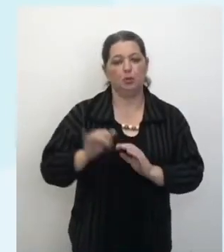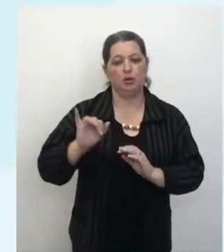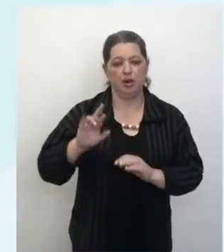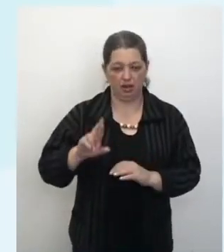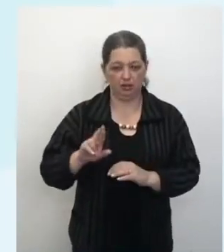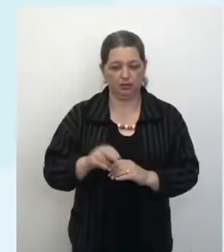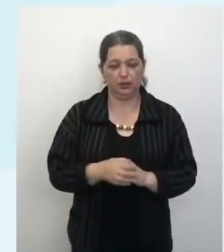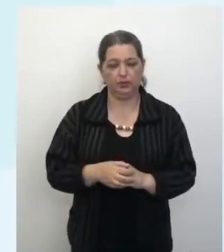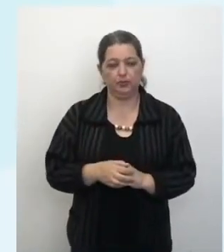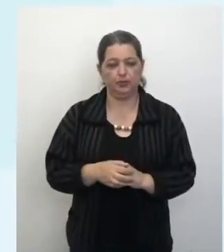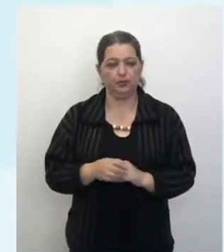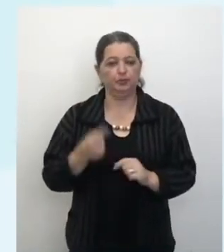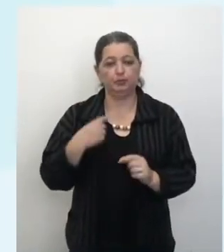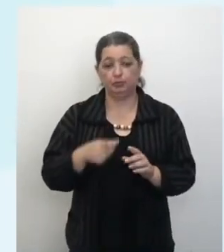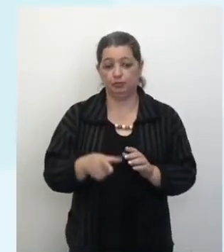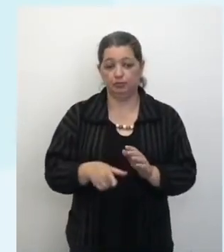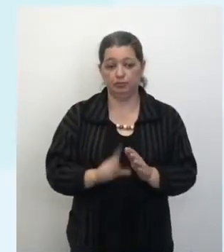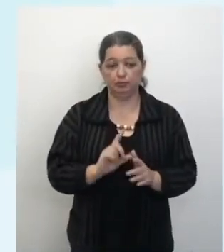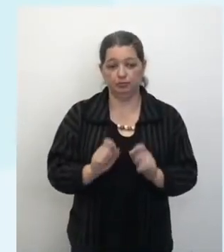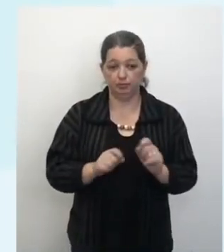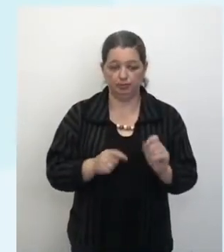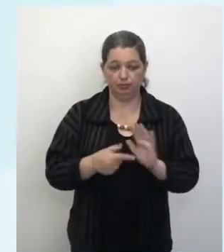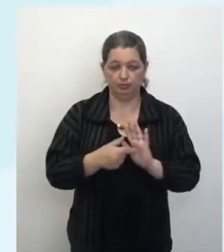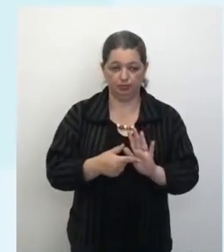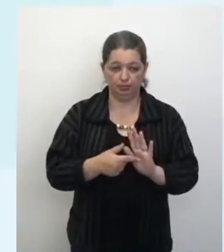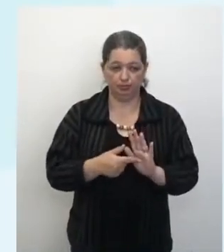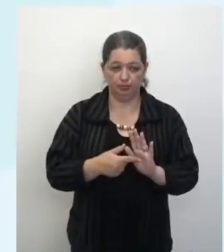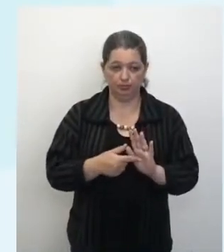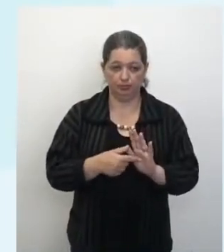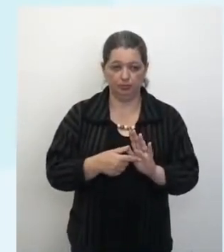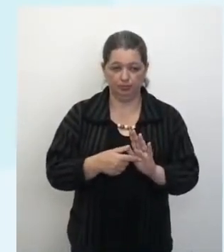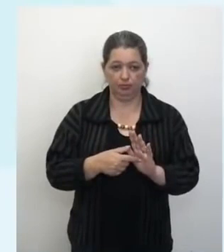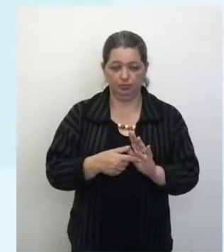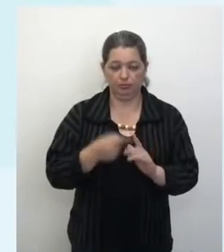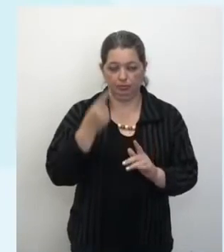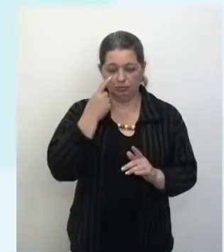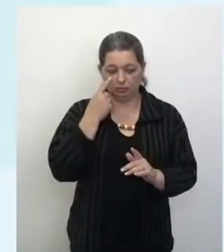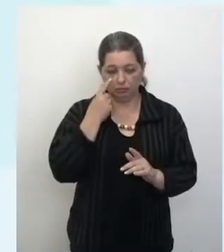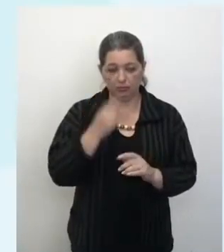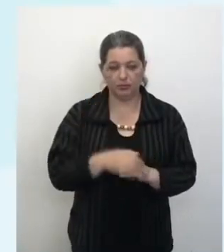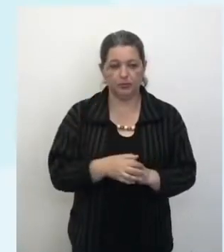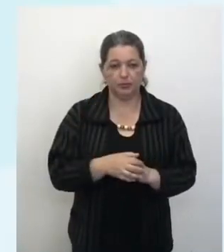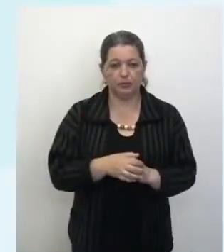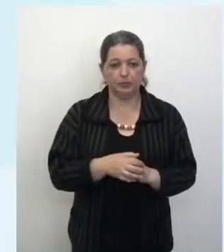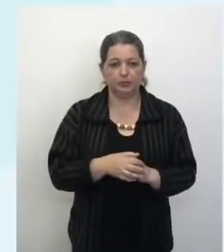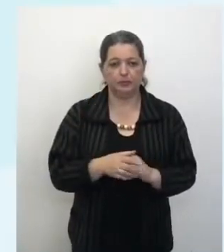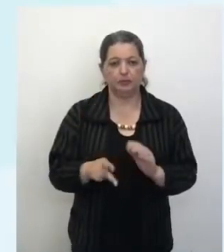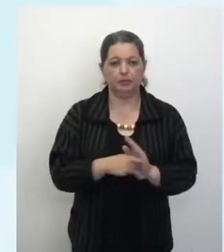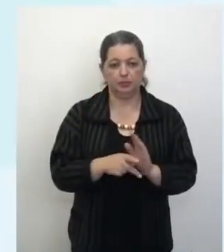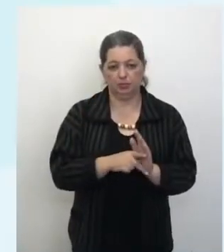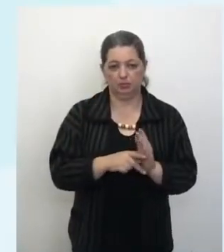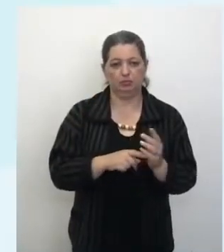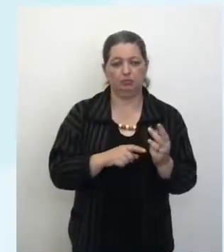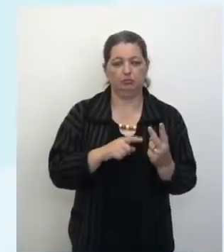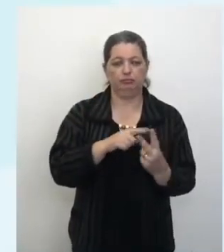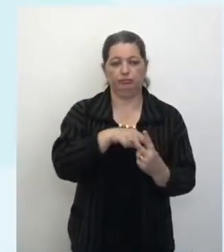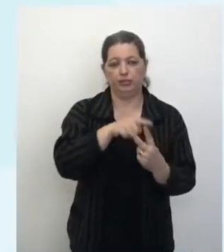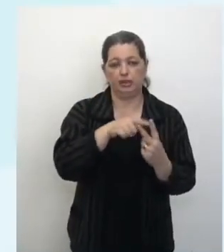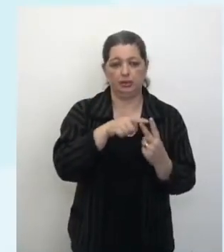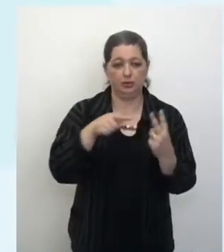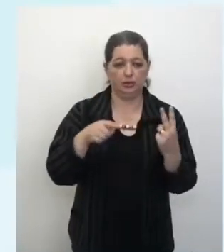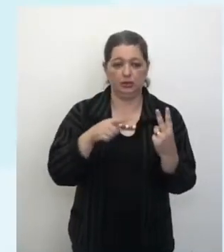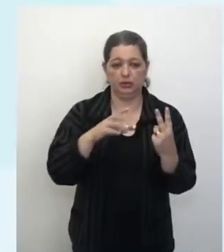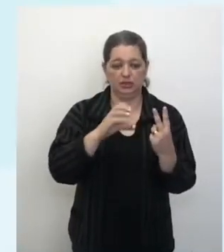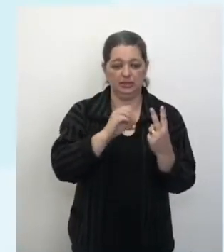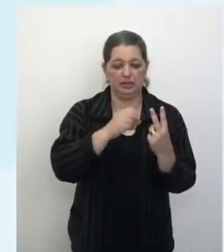observa aqui comigo, ó. Antes disso, eu vou colocar um que faltou, que de propósito eu não coloquei, que é o raiz quadrada de zero, que